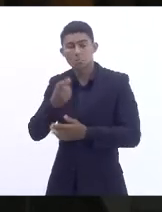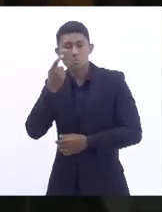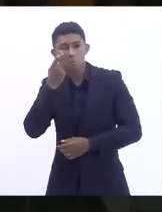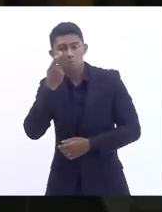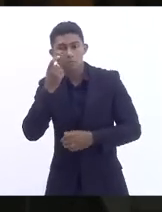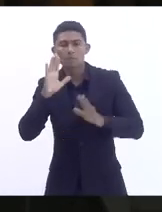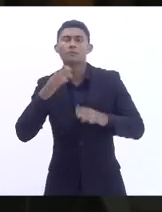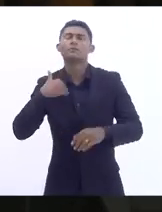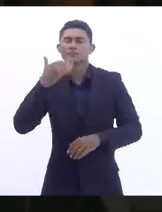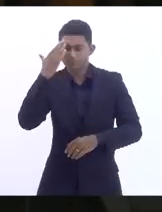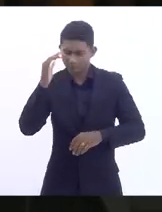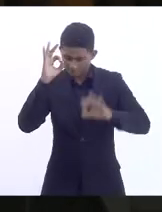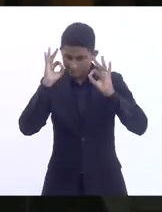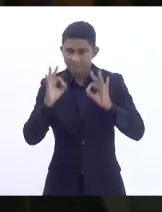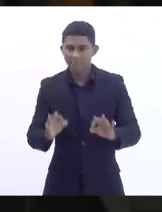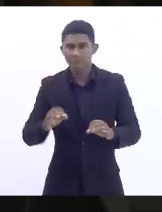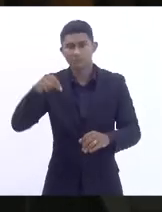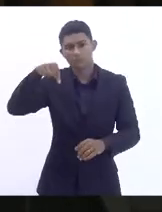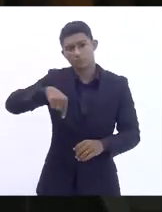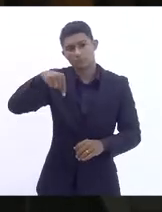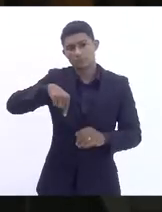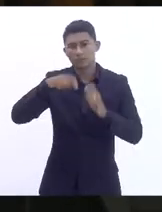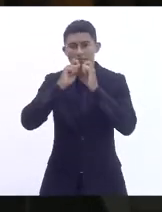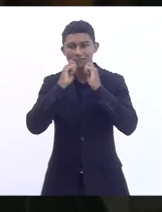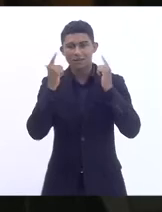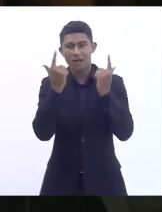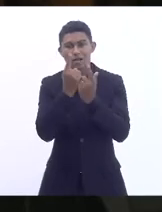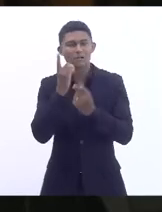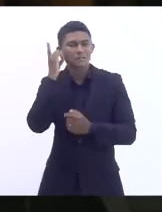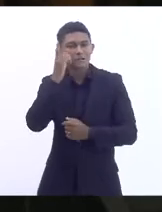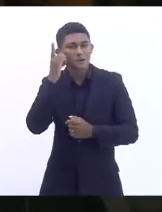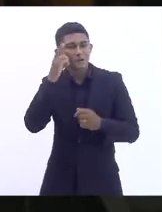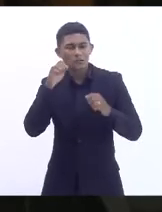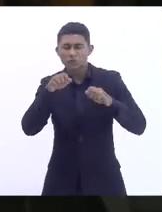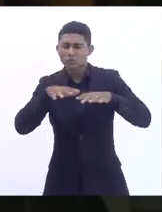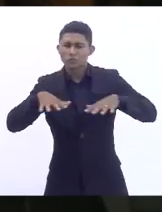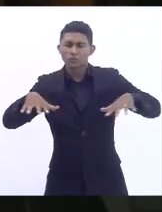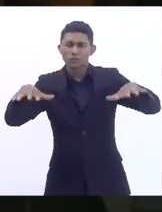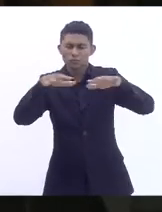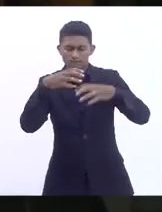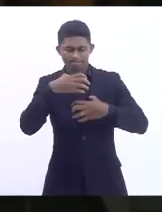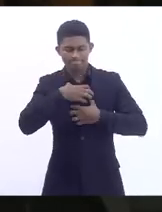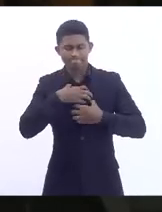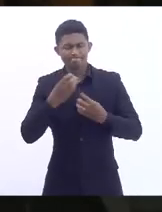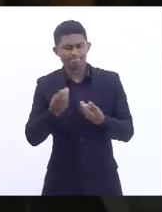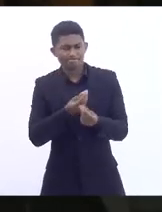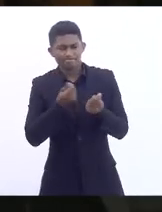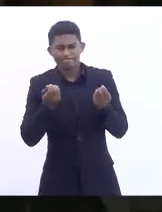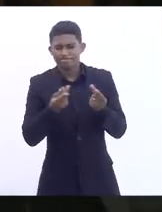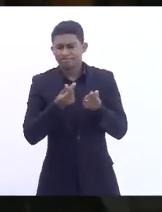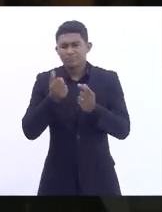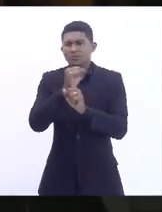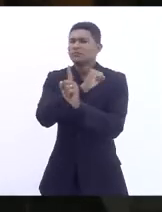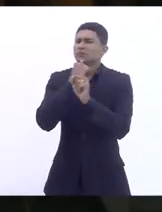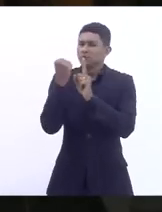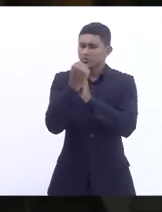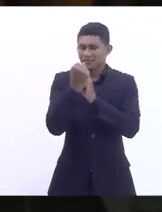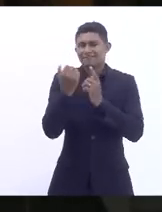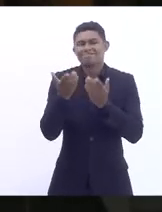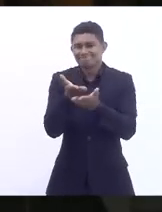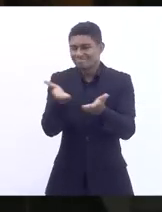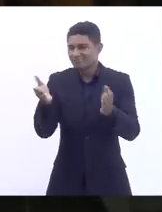o plenário, na sua sensibilidade social, e reconhecendo a